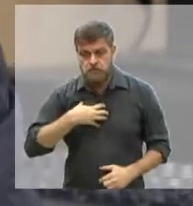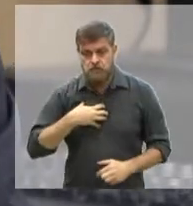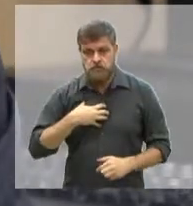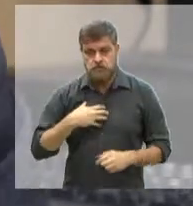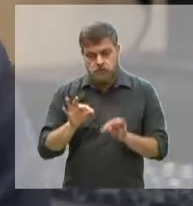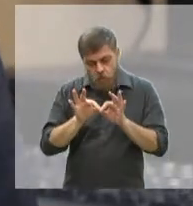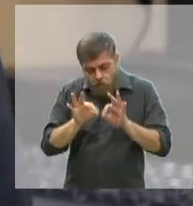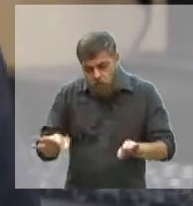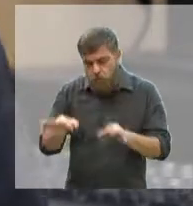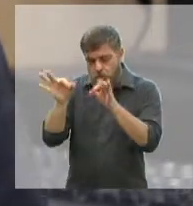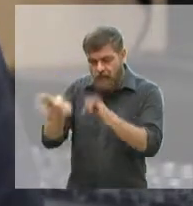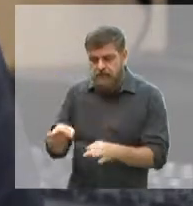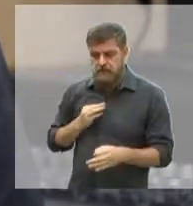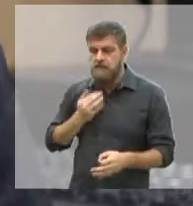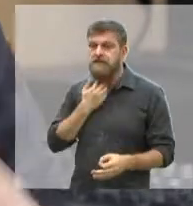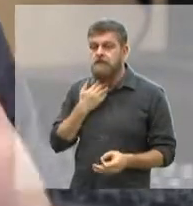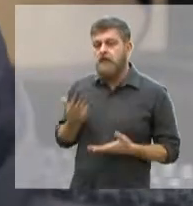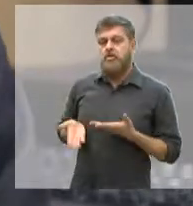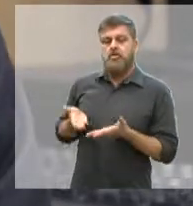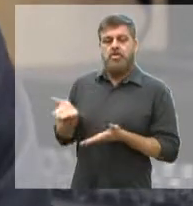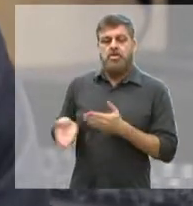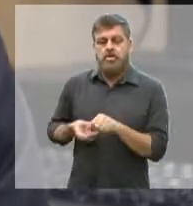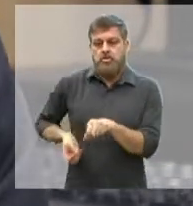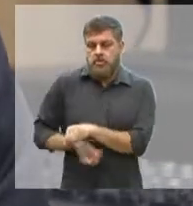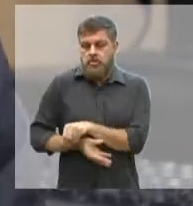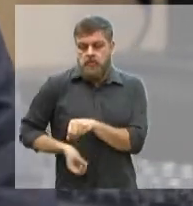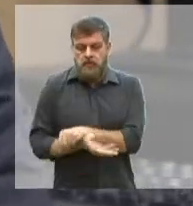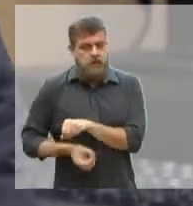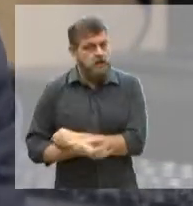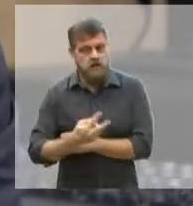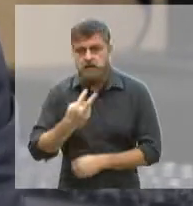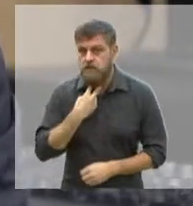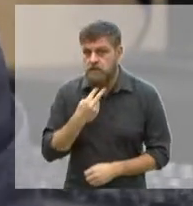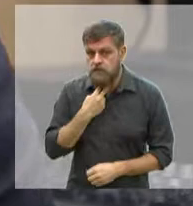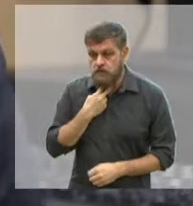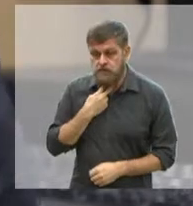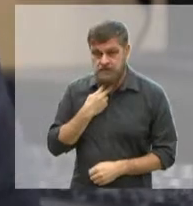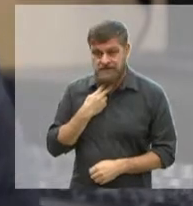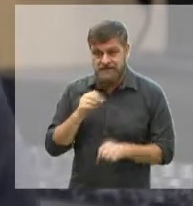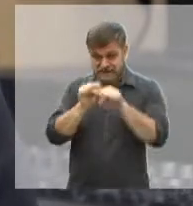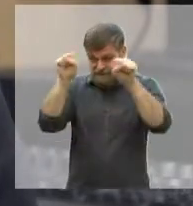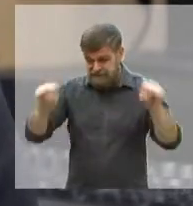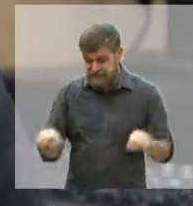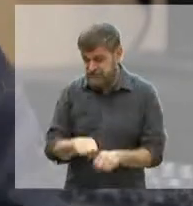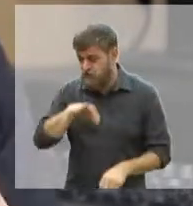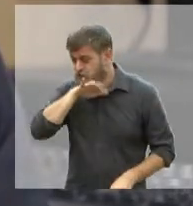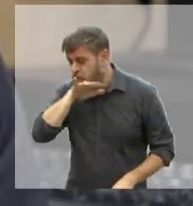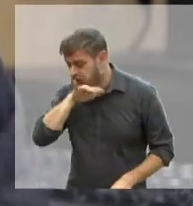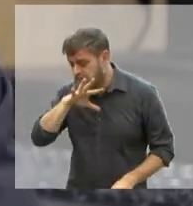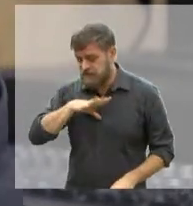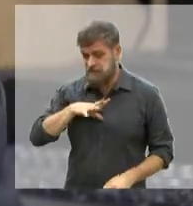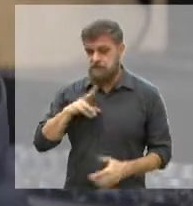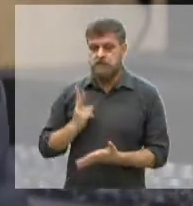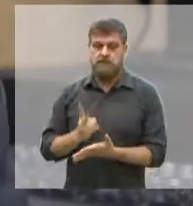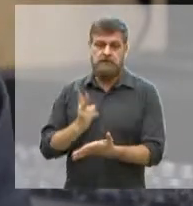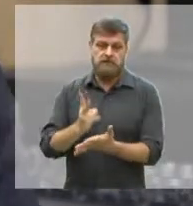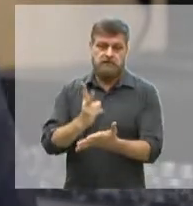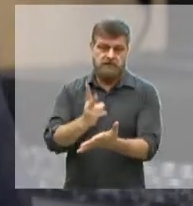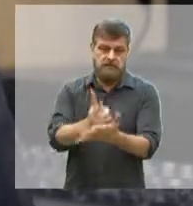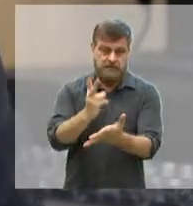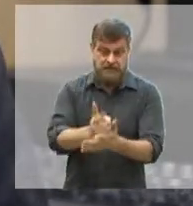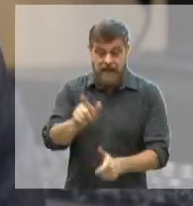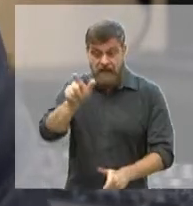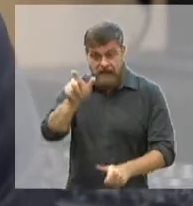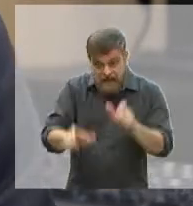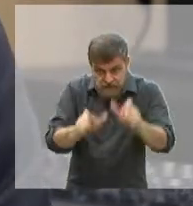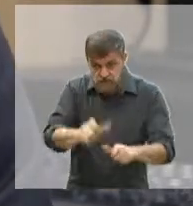lisa, idônea, sem favorecer grupos, sem permitir que esse sistema horroroso que a gente está na cidade hoje continue sendo o sistema da cidade. As pessoas